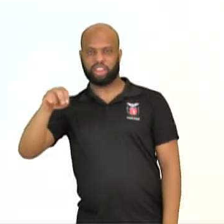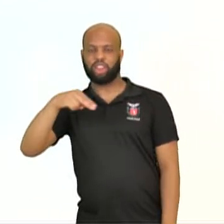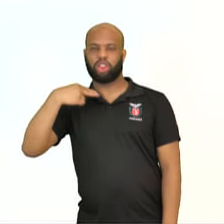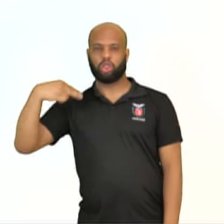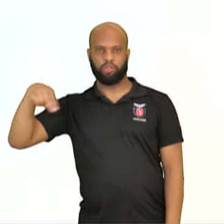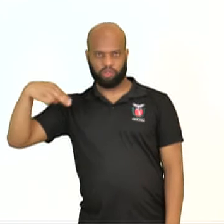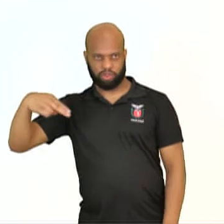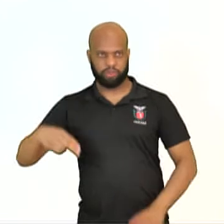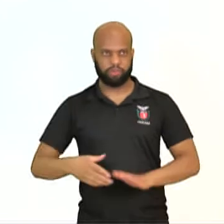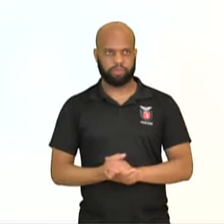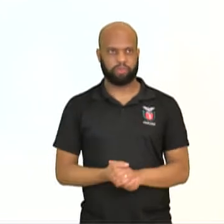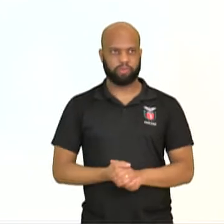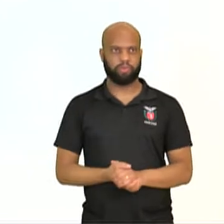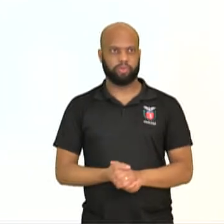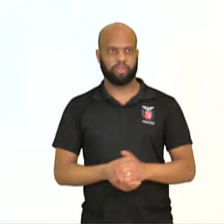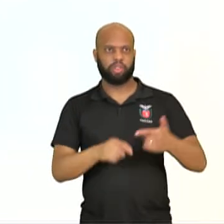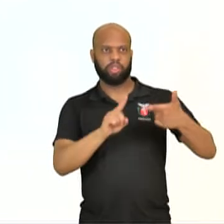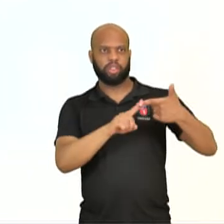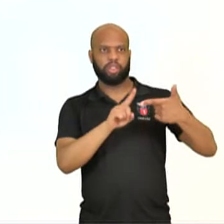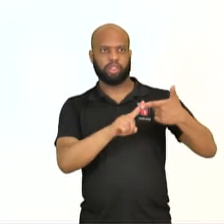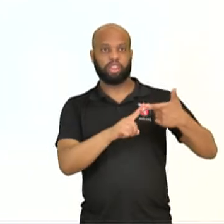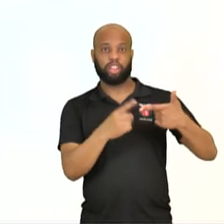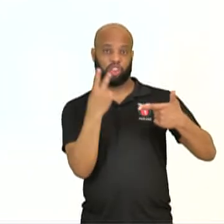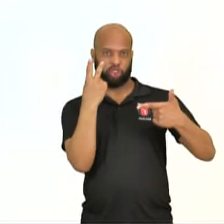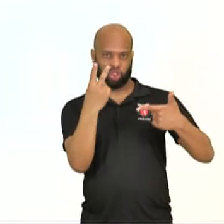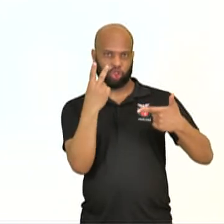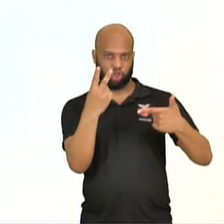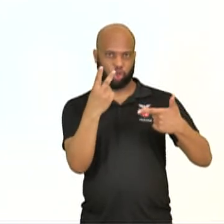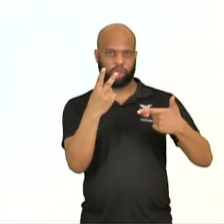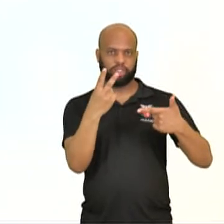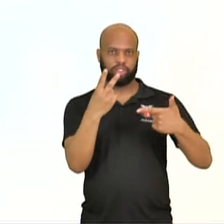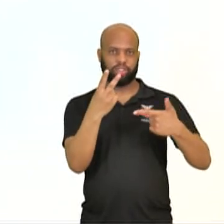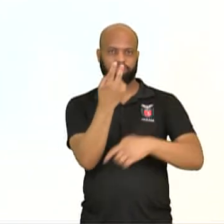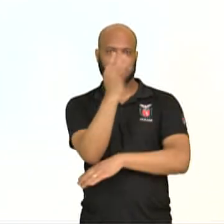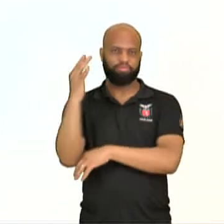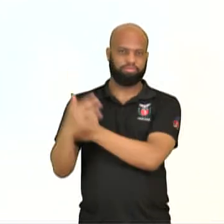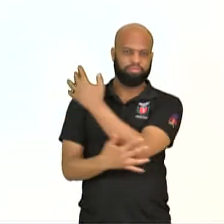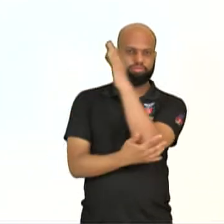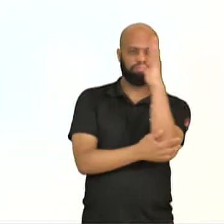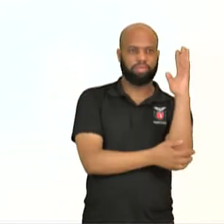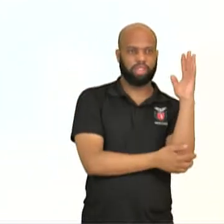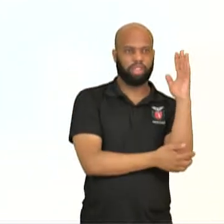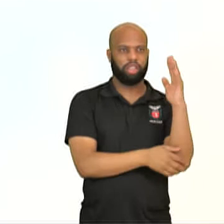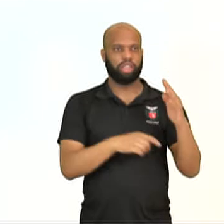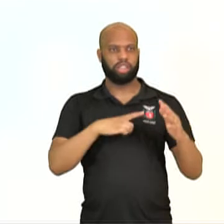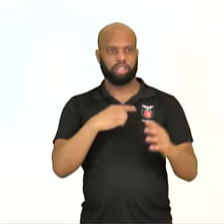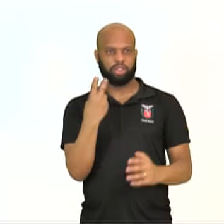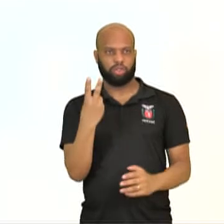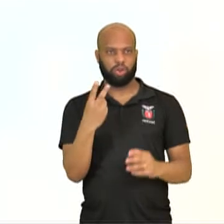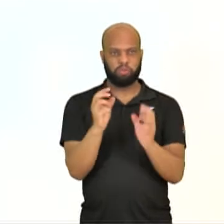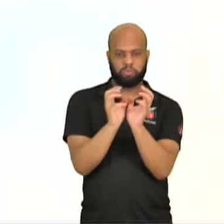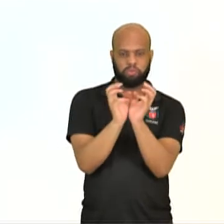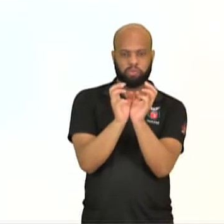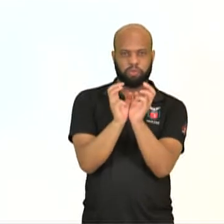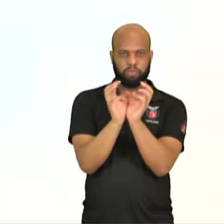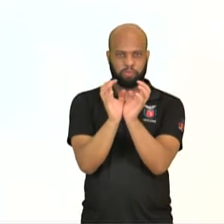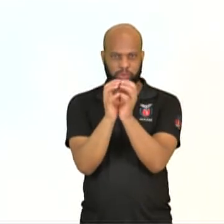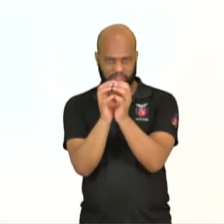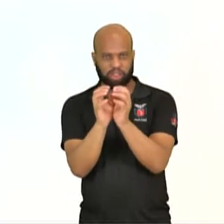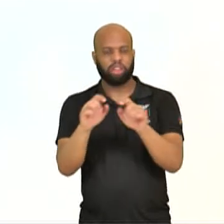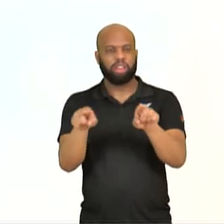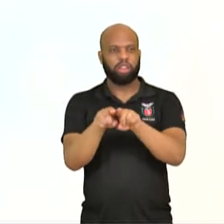Los parques Jardim Botânico, Tanguá. Museus Oscar Niemeyer,